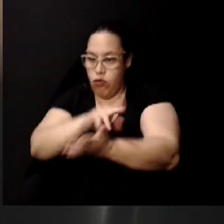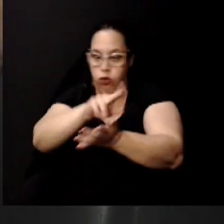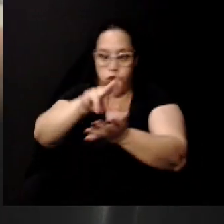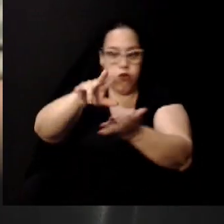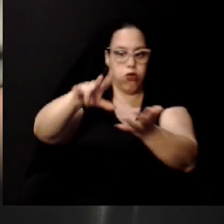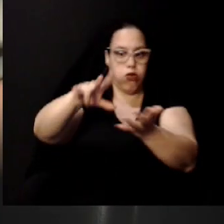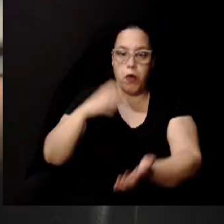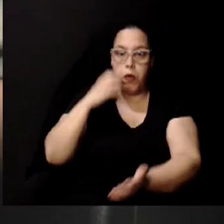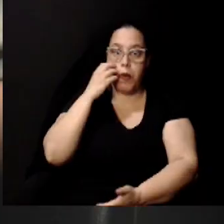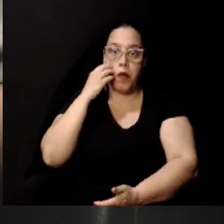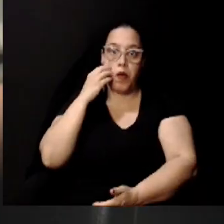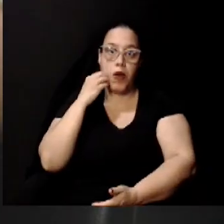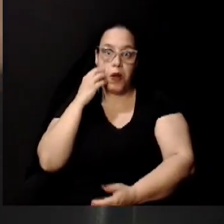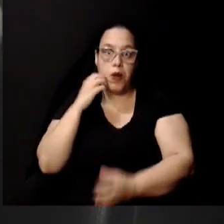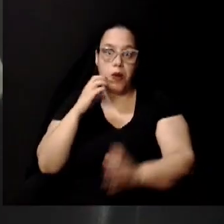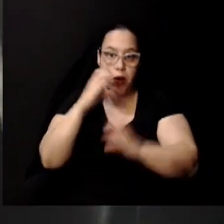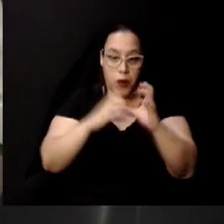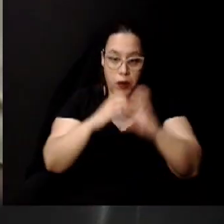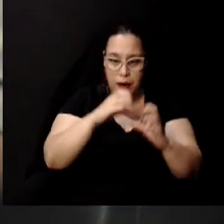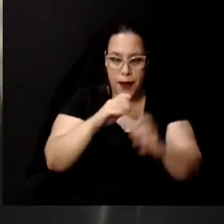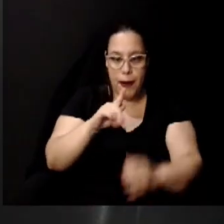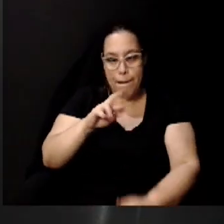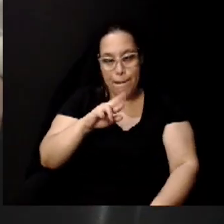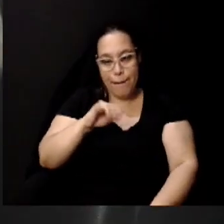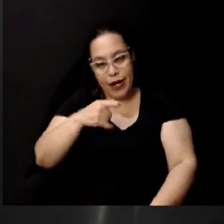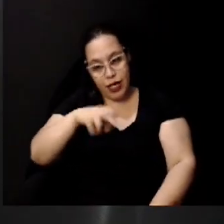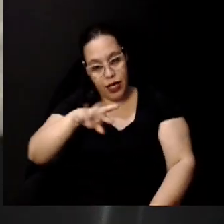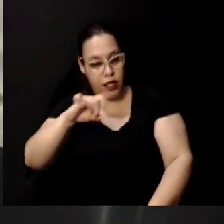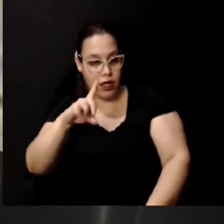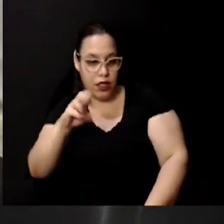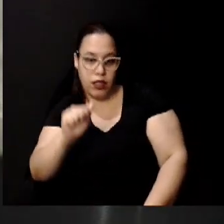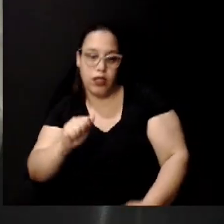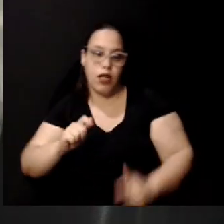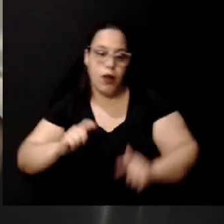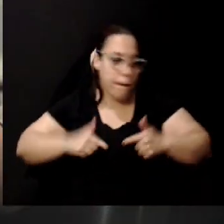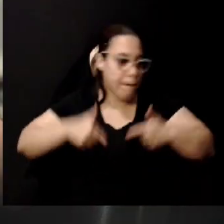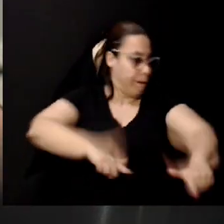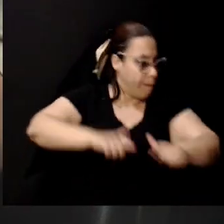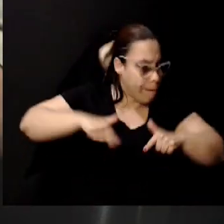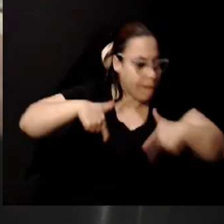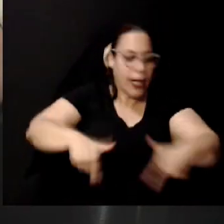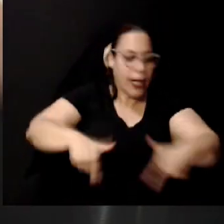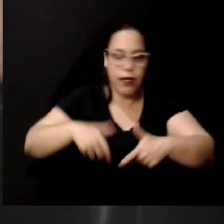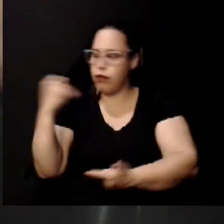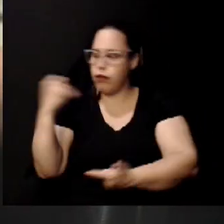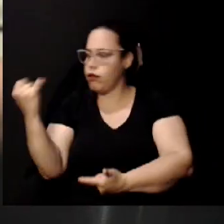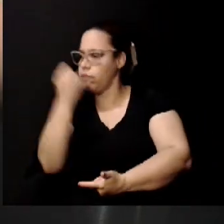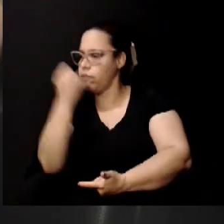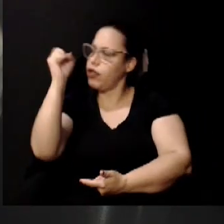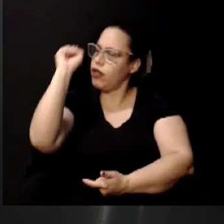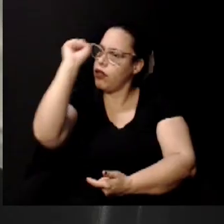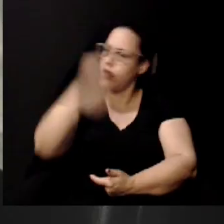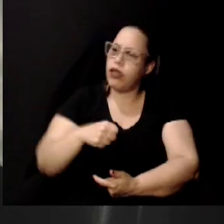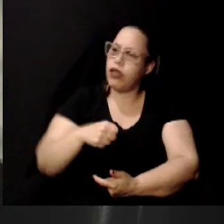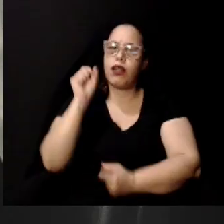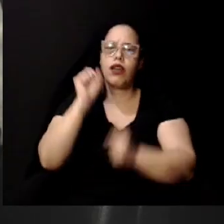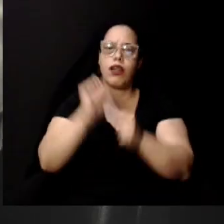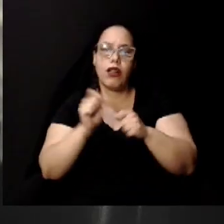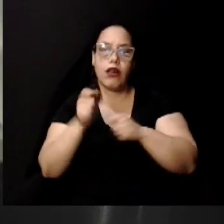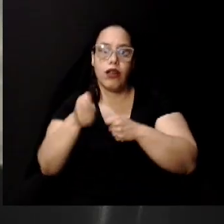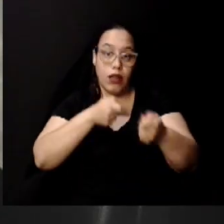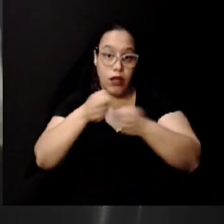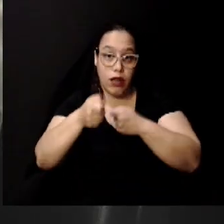lutadores, brigadistas, né, militantes, que eu acho que é muito importante, e é importante que hoje quem está fazendo o controle dos